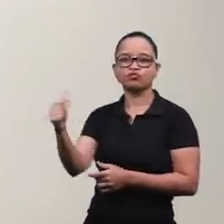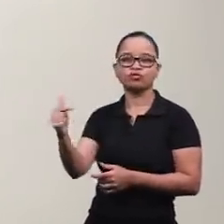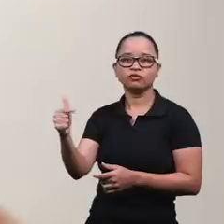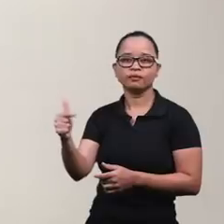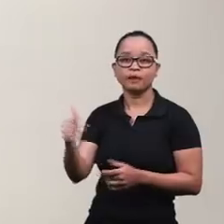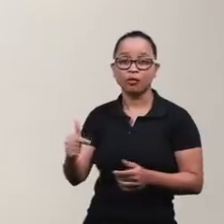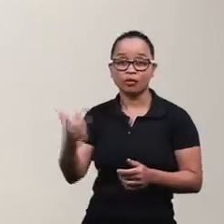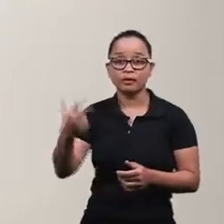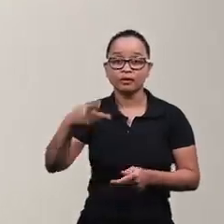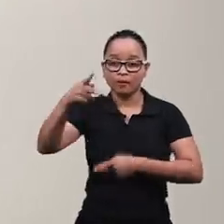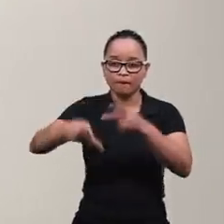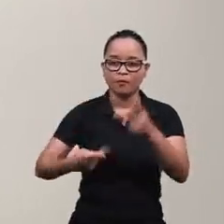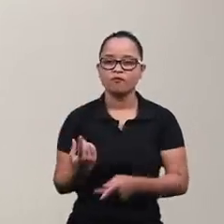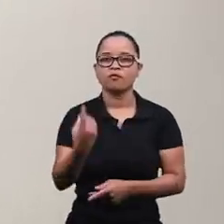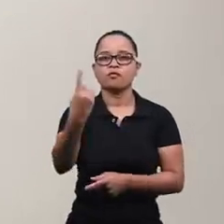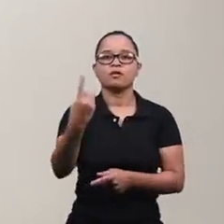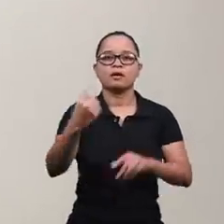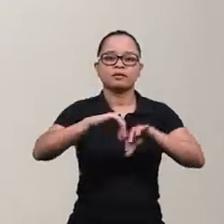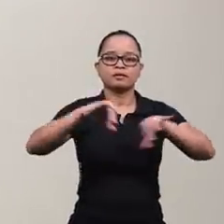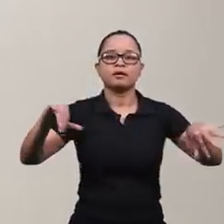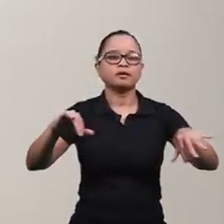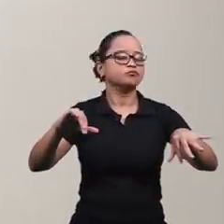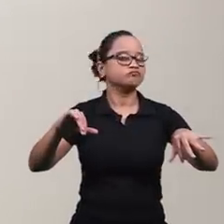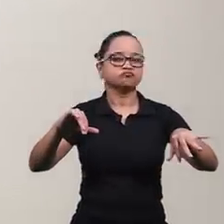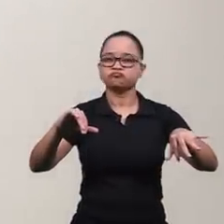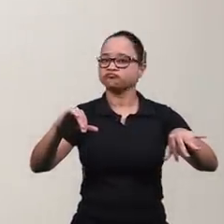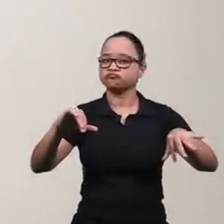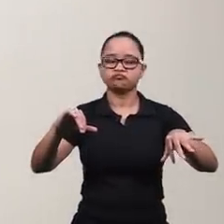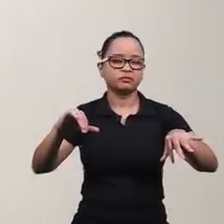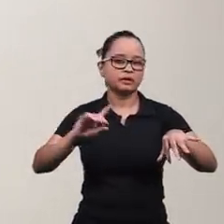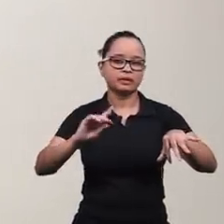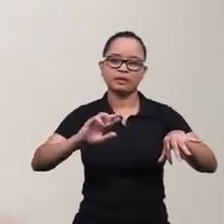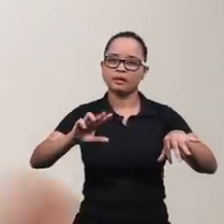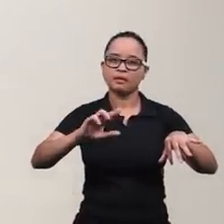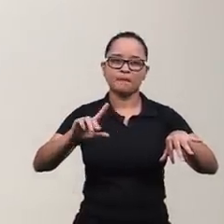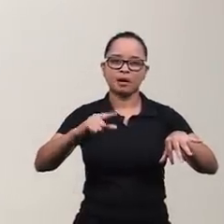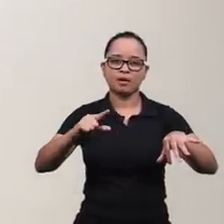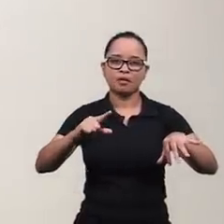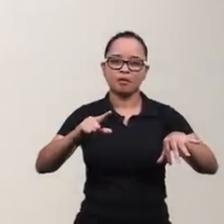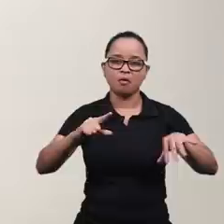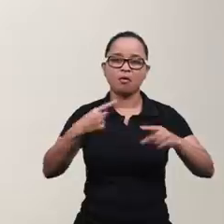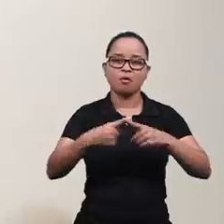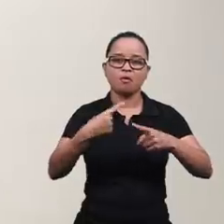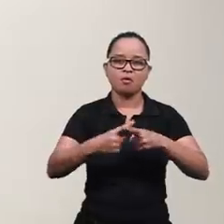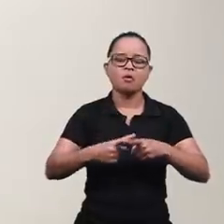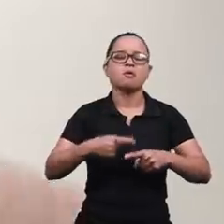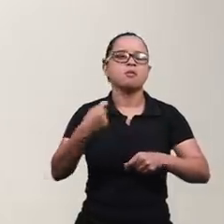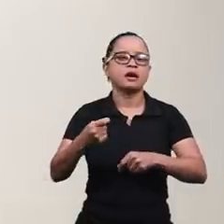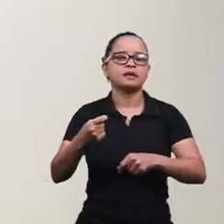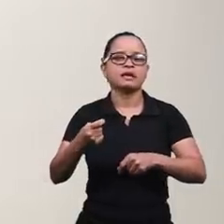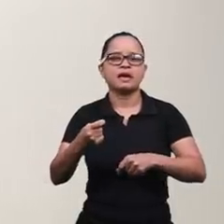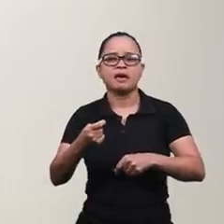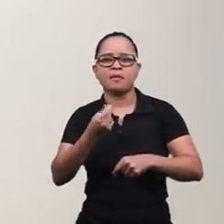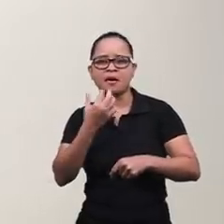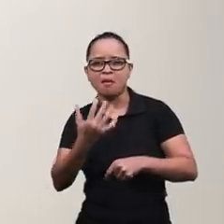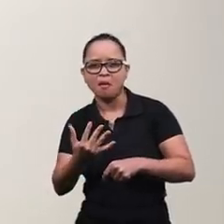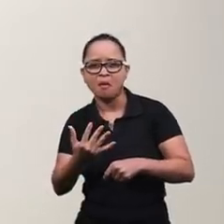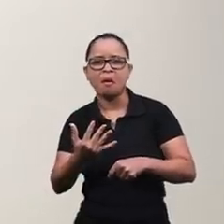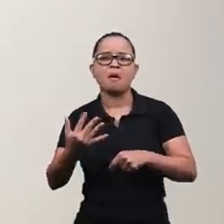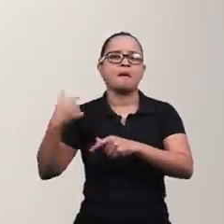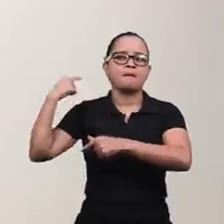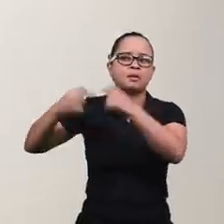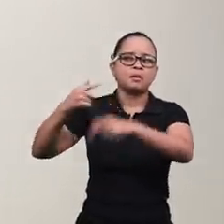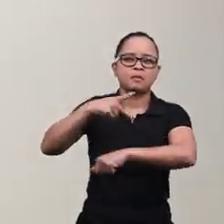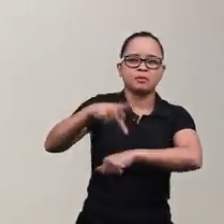agora agora existe um povo só não separado pela pela raça pelo Nascimento